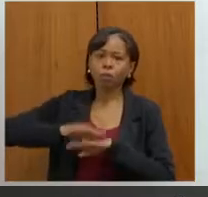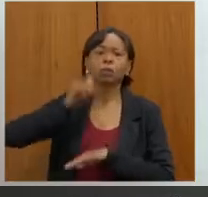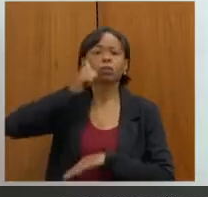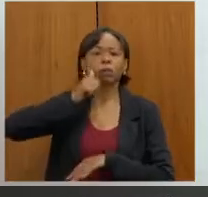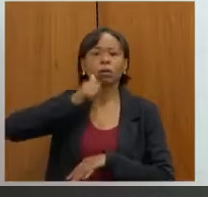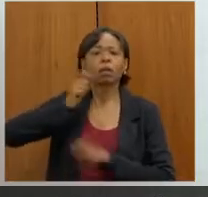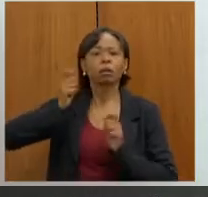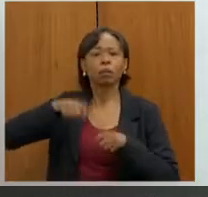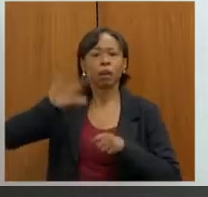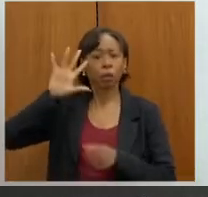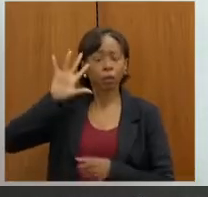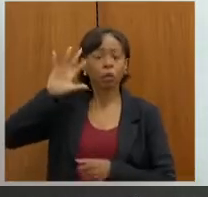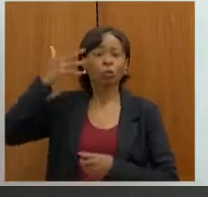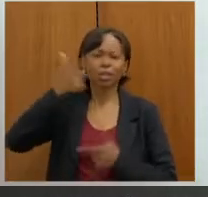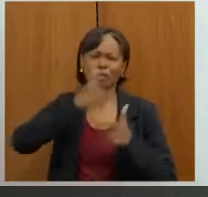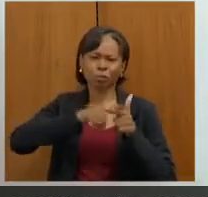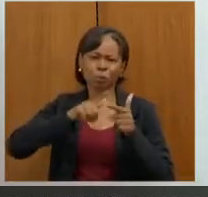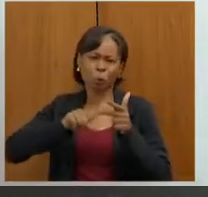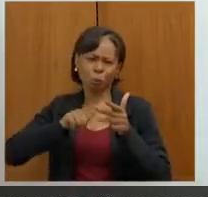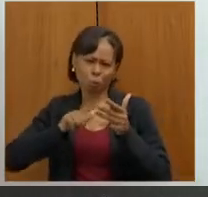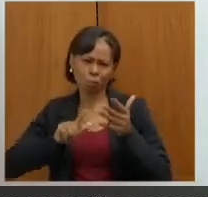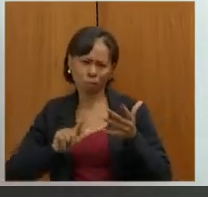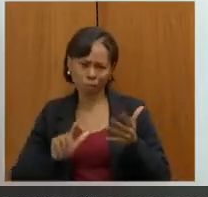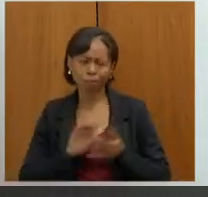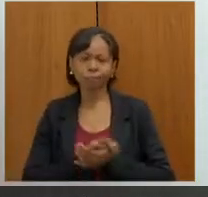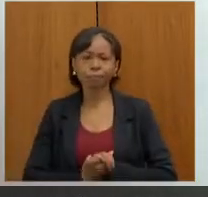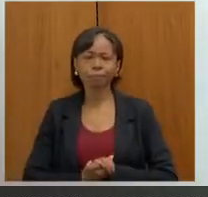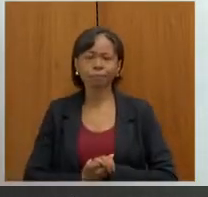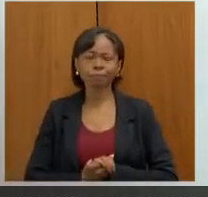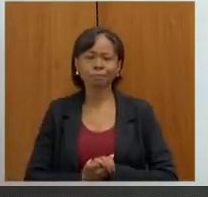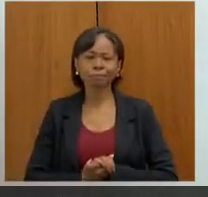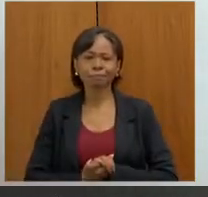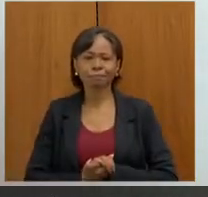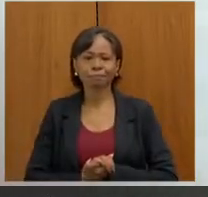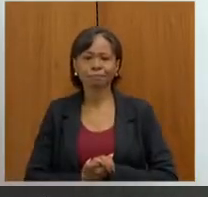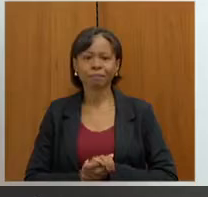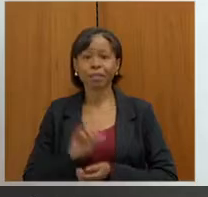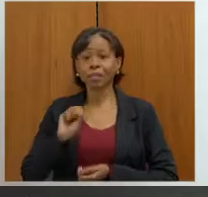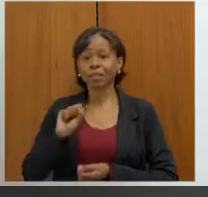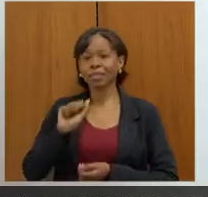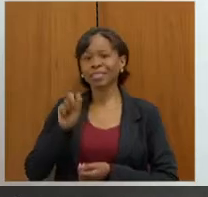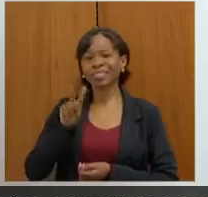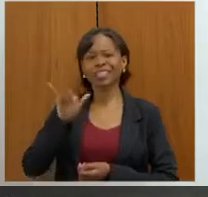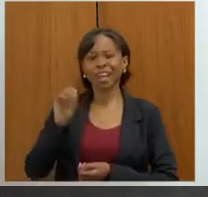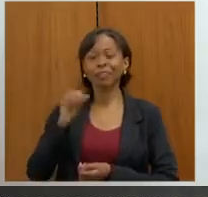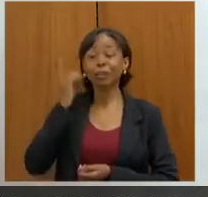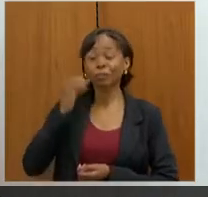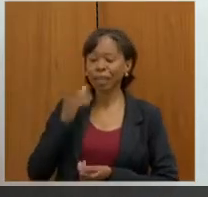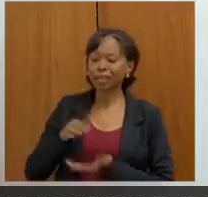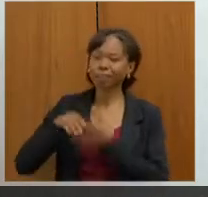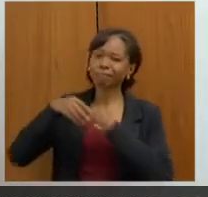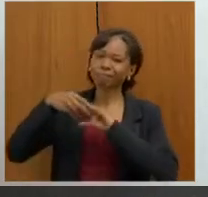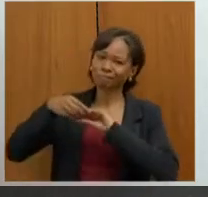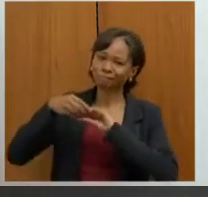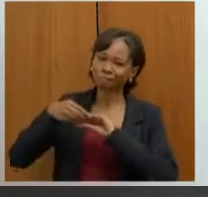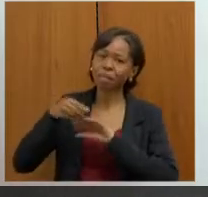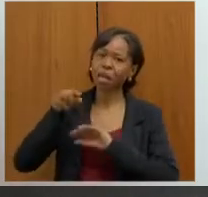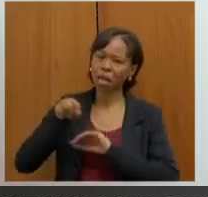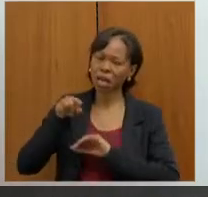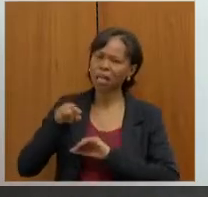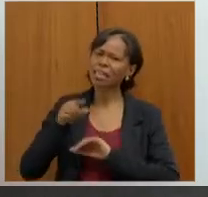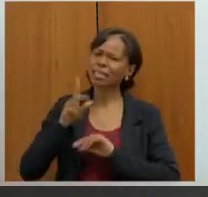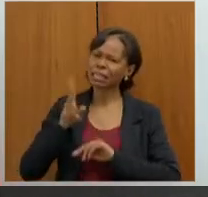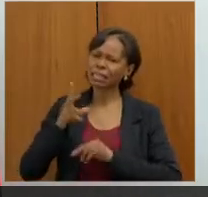graves problemas que nós estamos vivendo o Palito é encontra grande parlamentar sensitiva as nossas causas